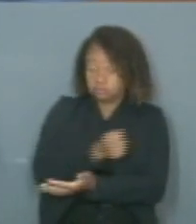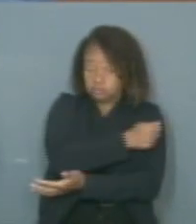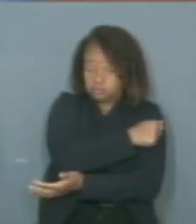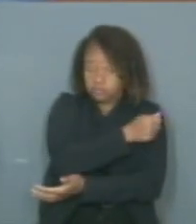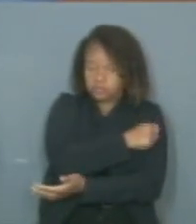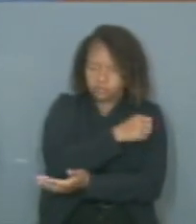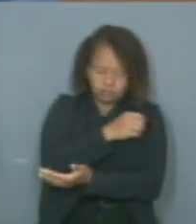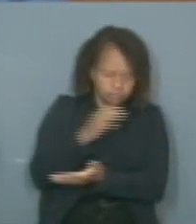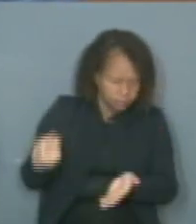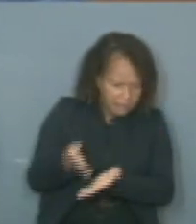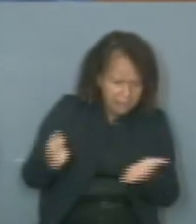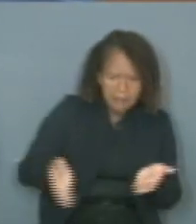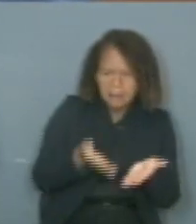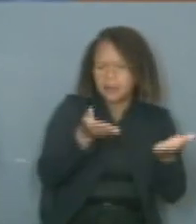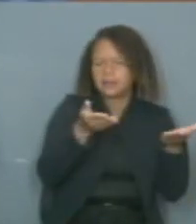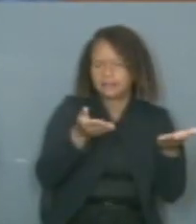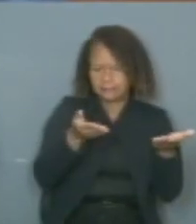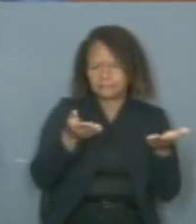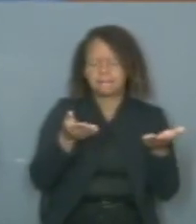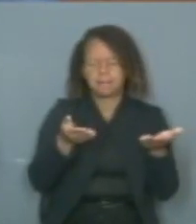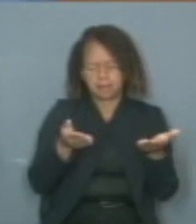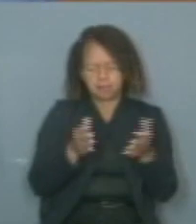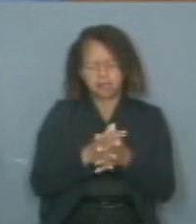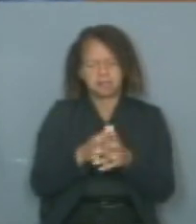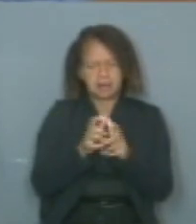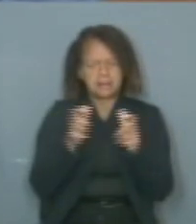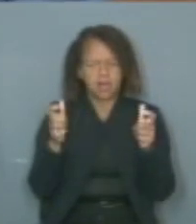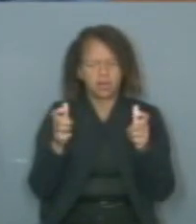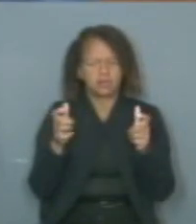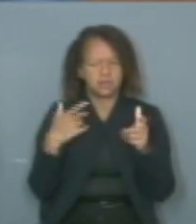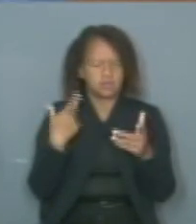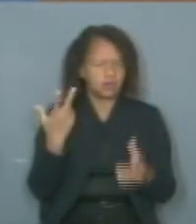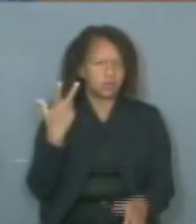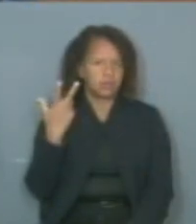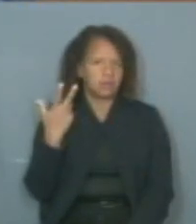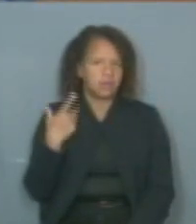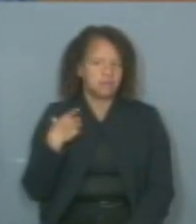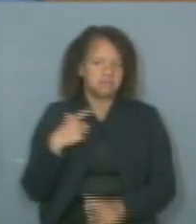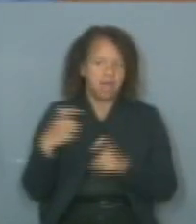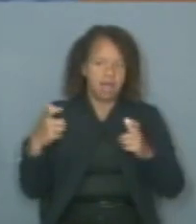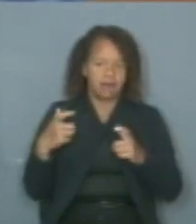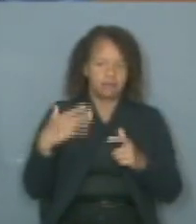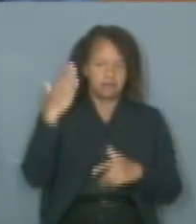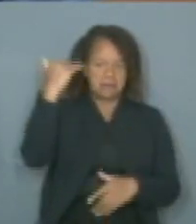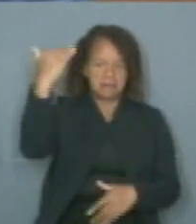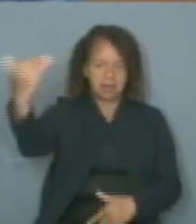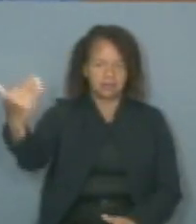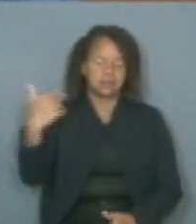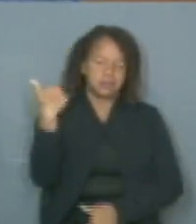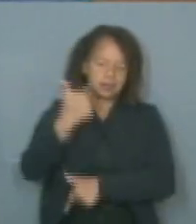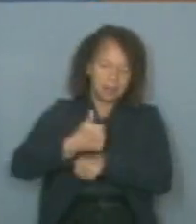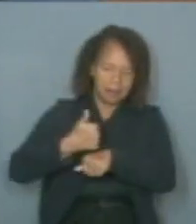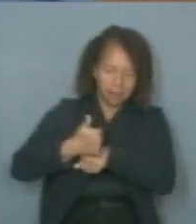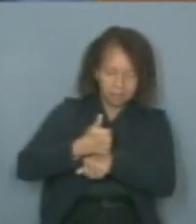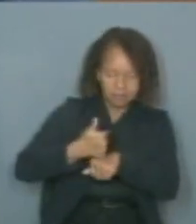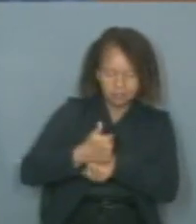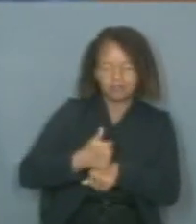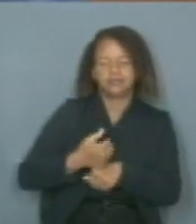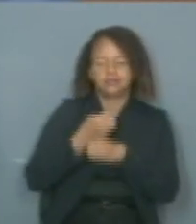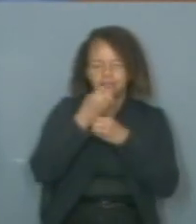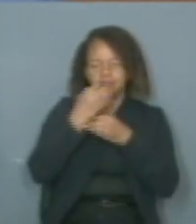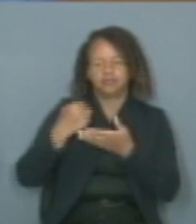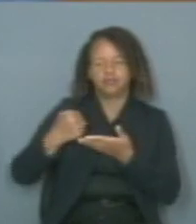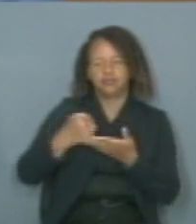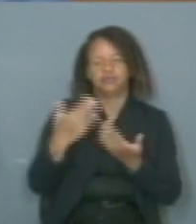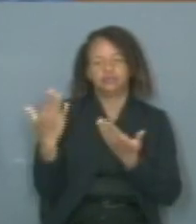um impulsionamento, dar um start muito maior do que seria o normal nas suas carreiras, beneficiando os nossos jovens